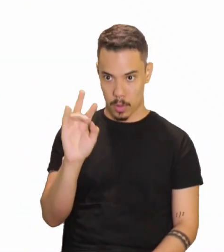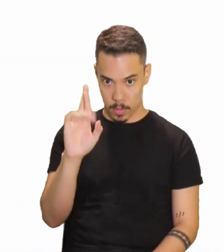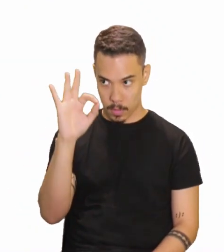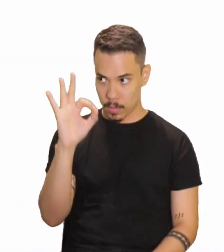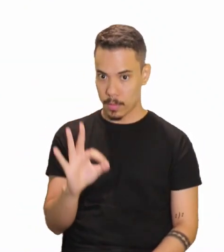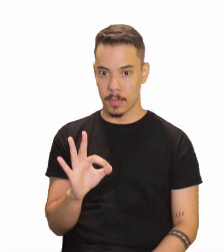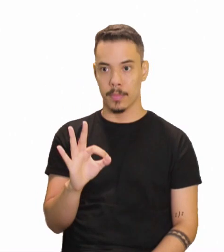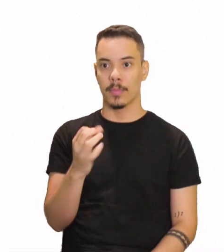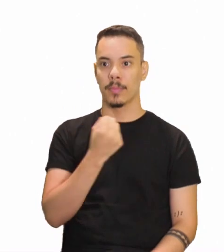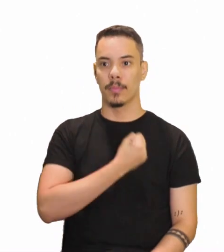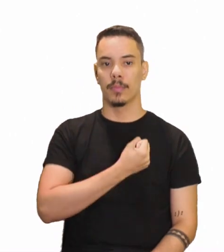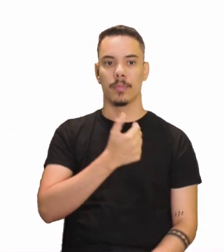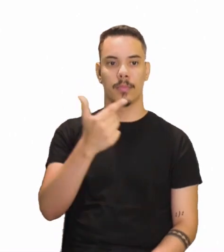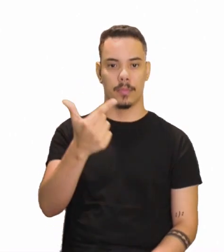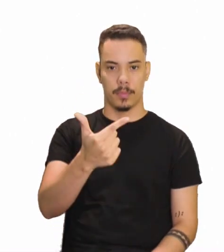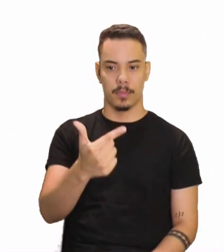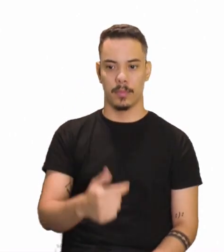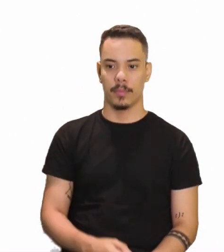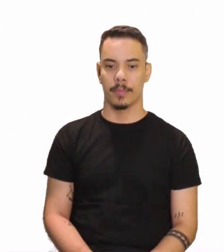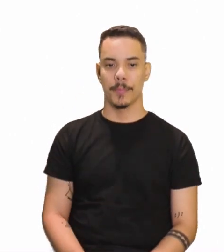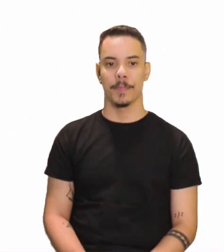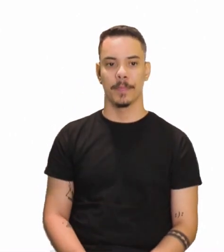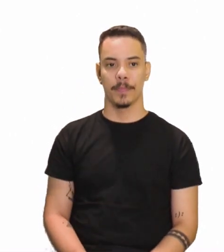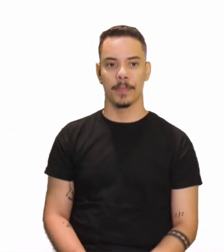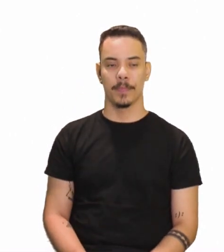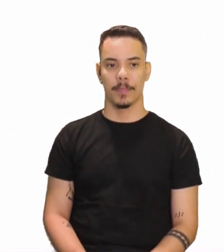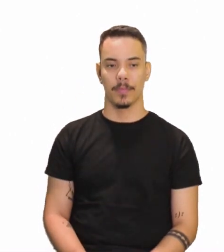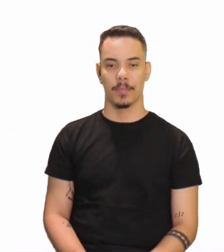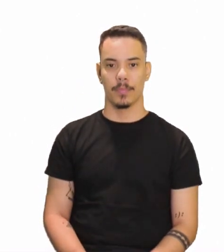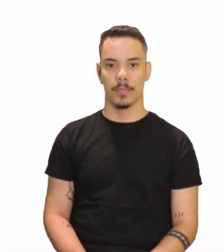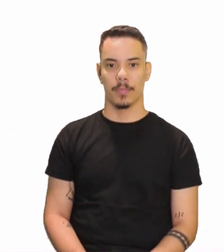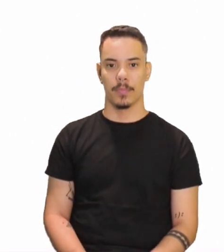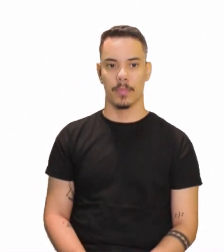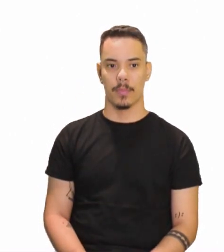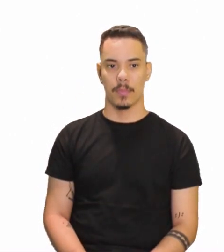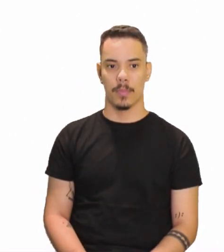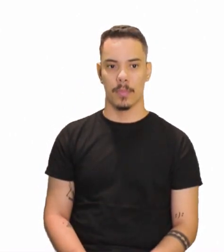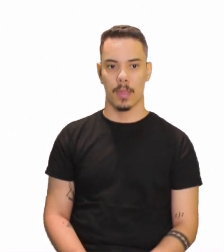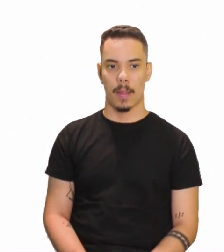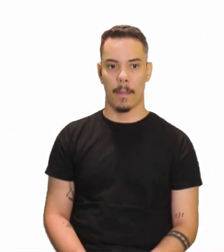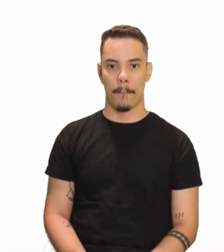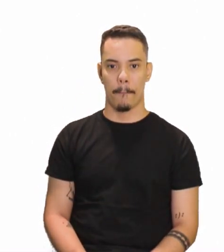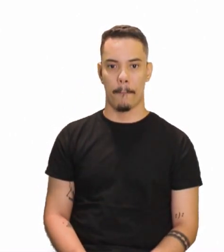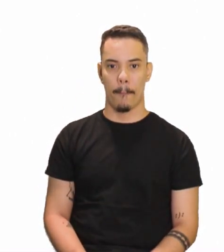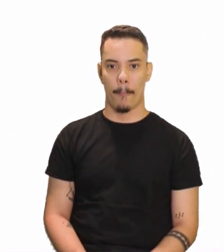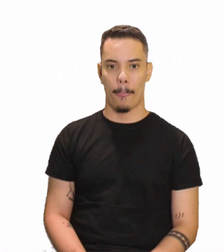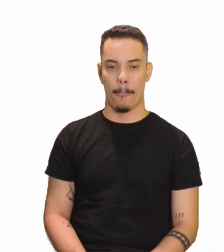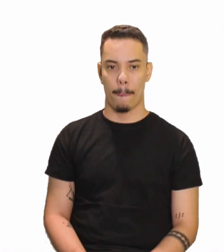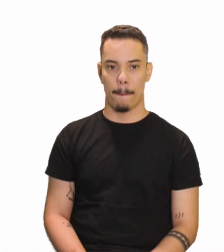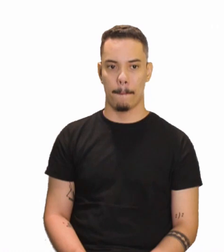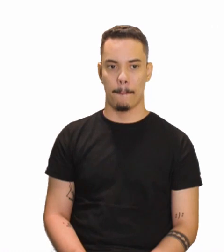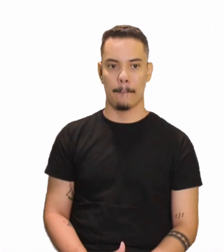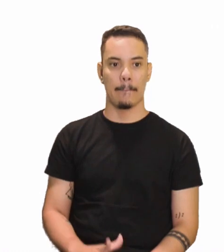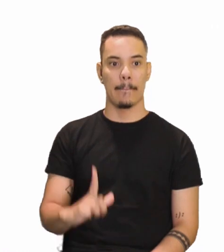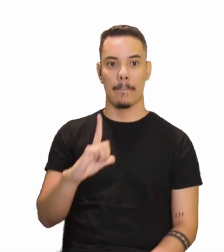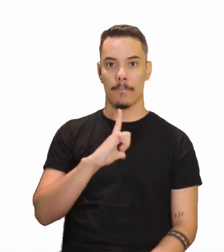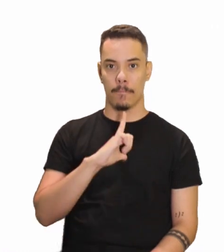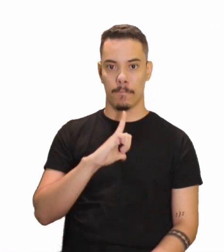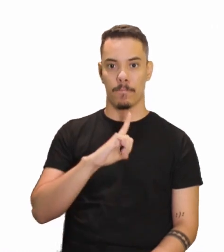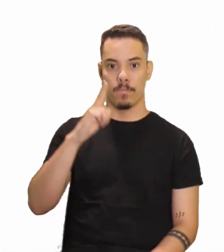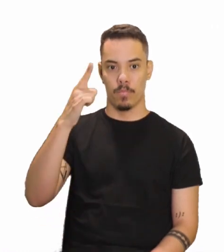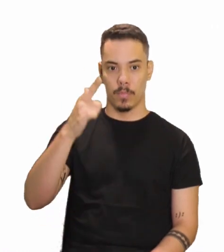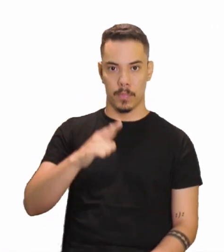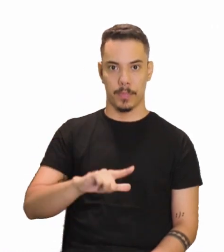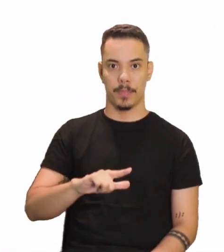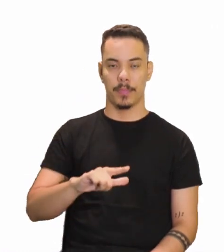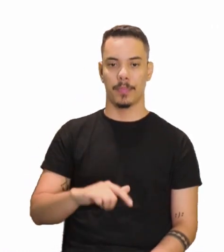questão 2 nós temos aqui tá olha só mais